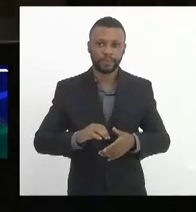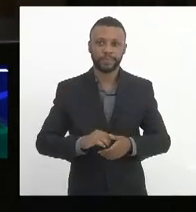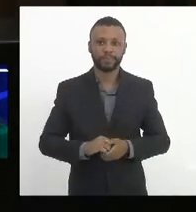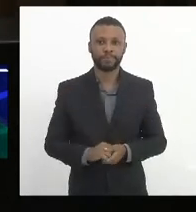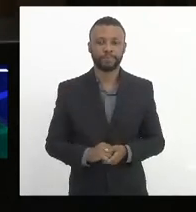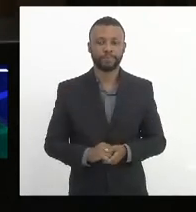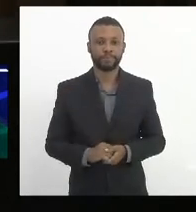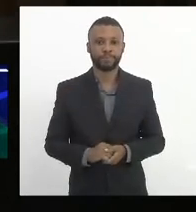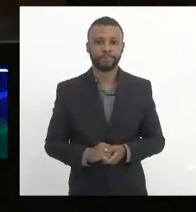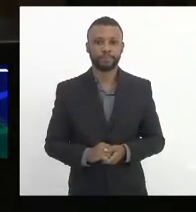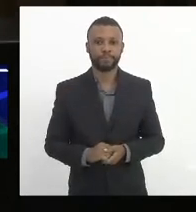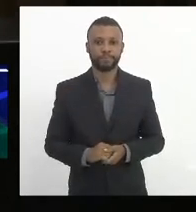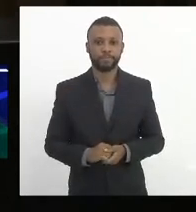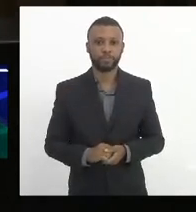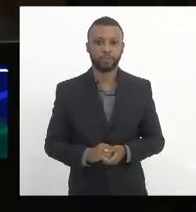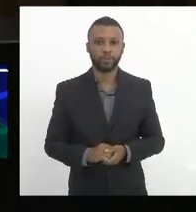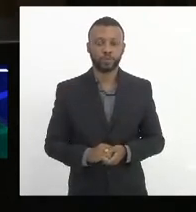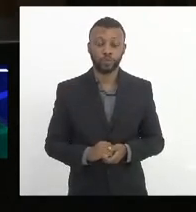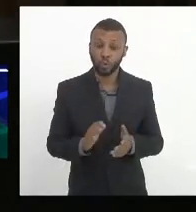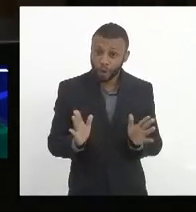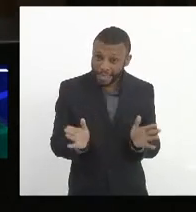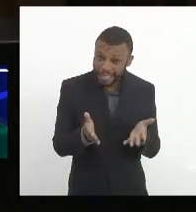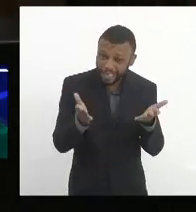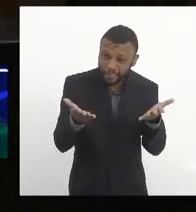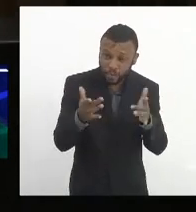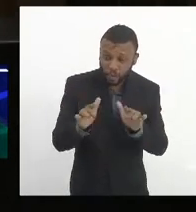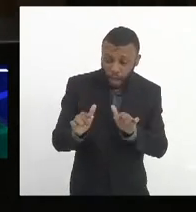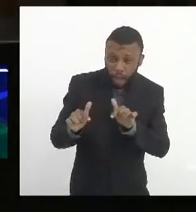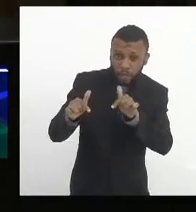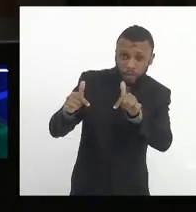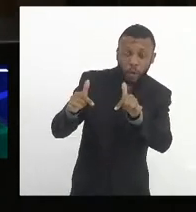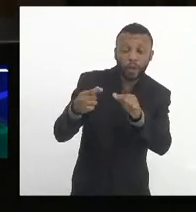eu estou incentivando nenhum ato antidemocrático